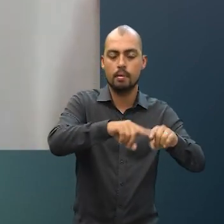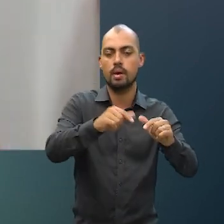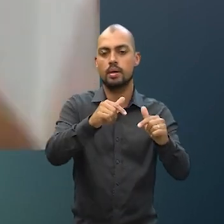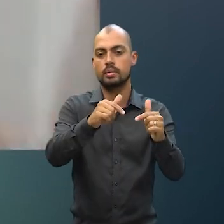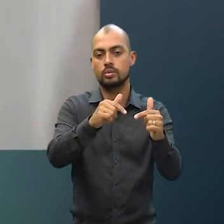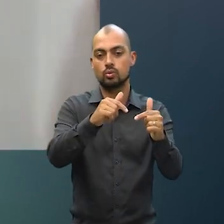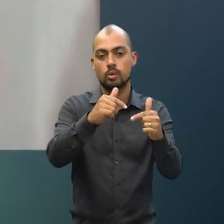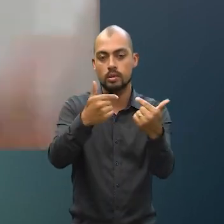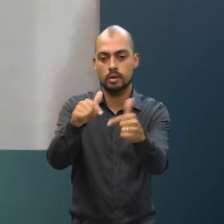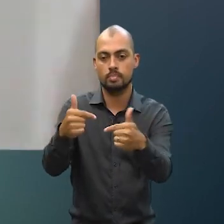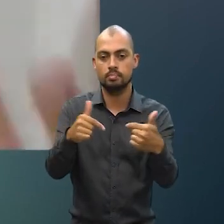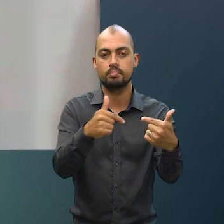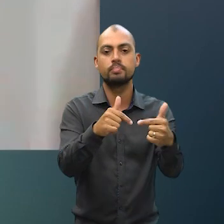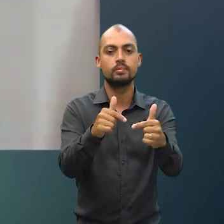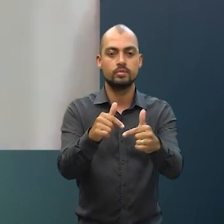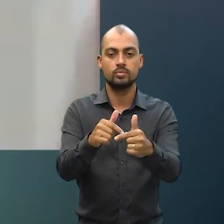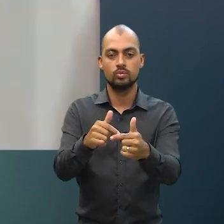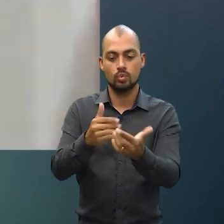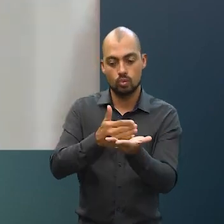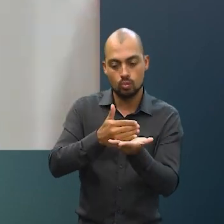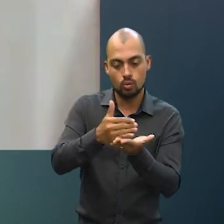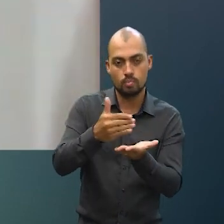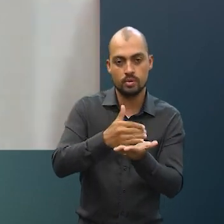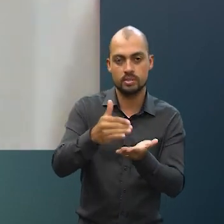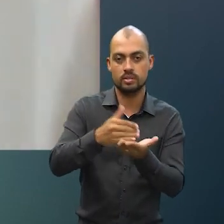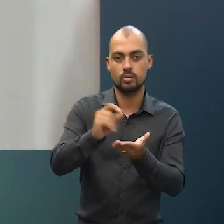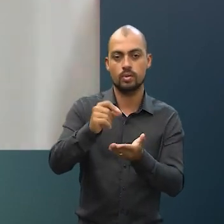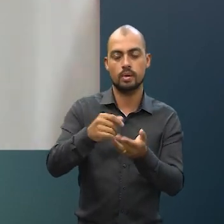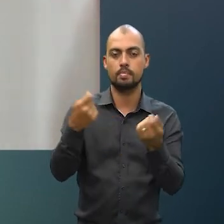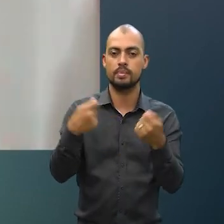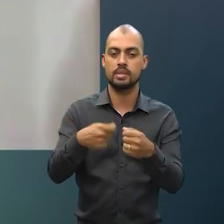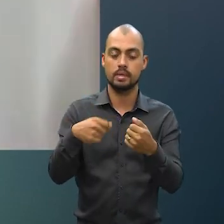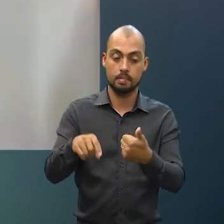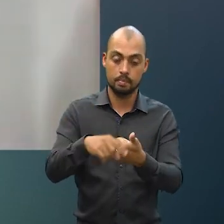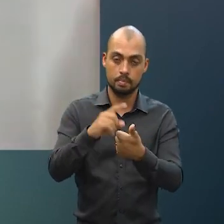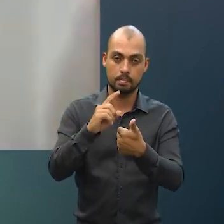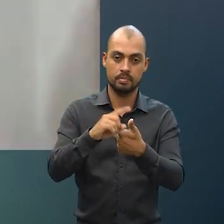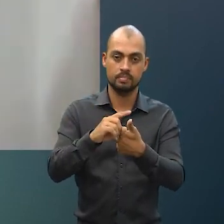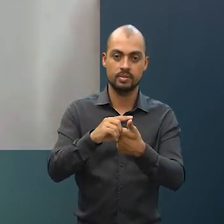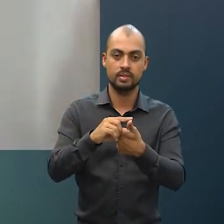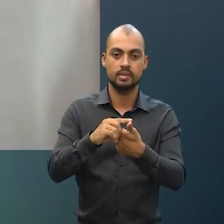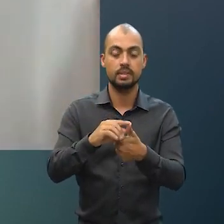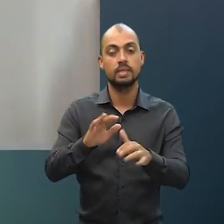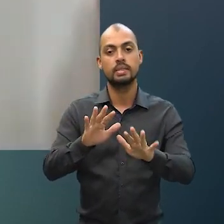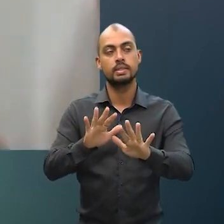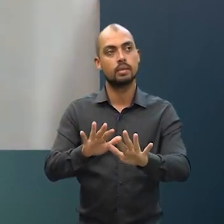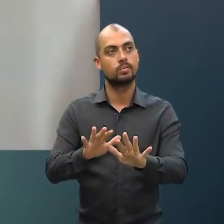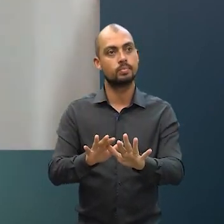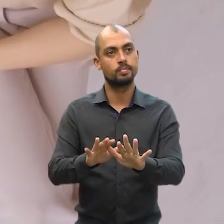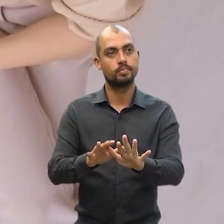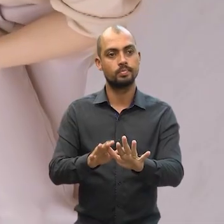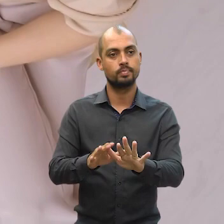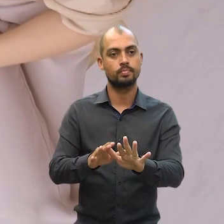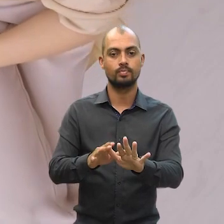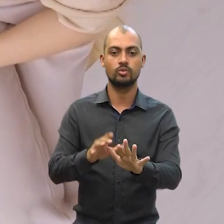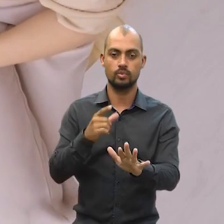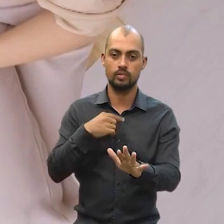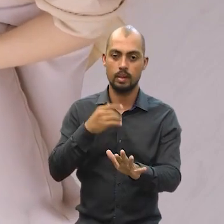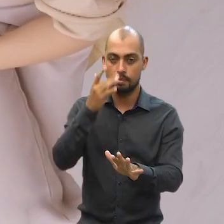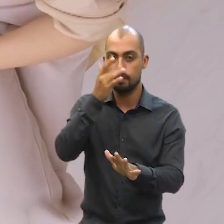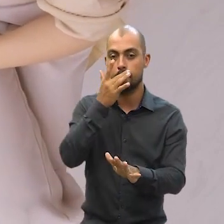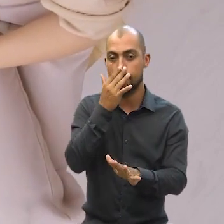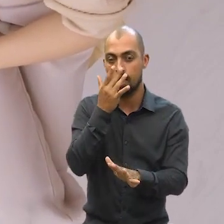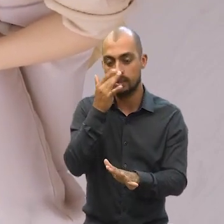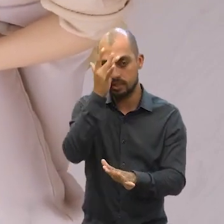que são que passam a ser de primeira necessidade, né? Então, você acaba entrando assim numa